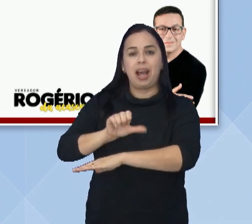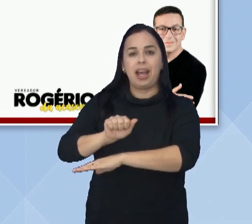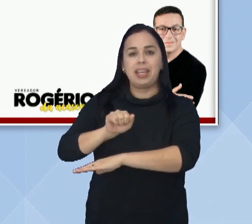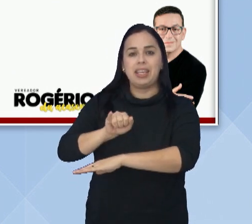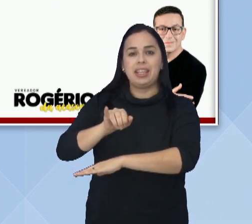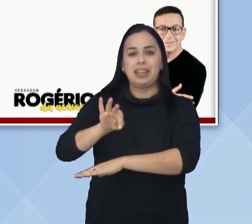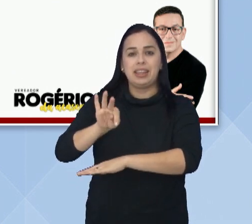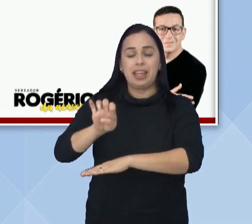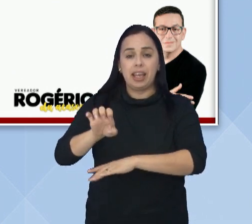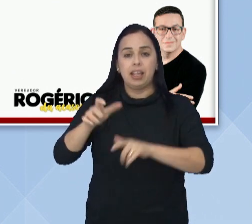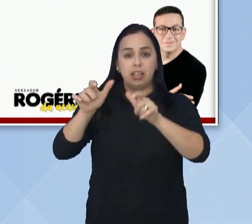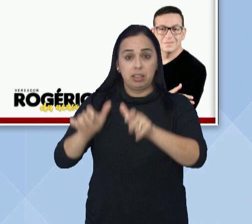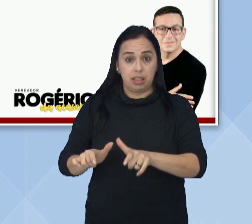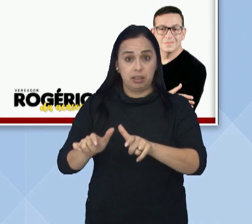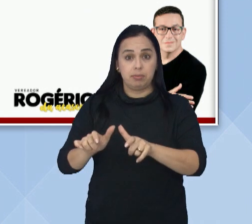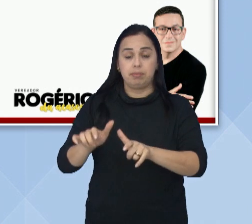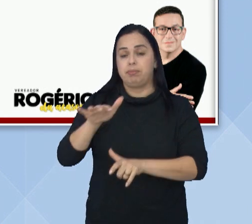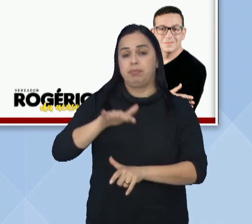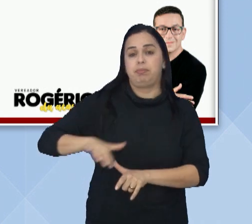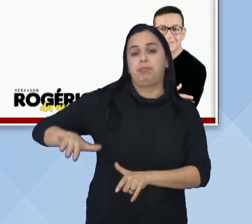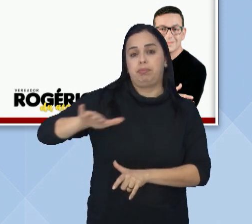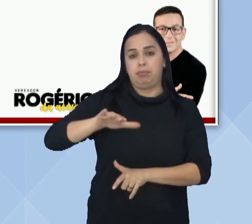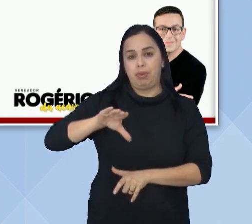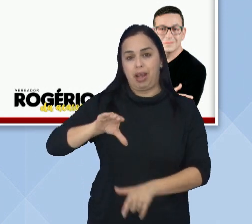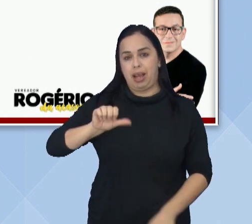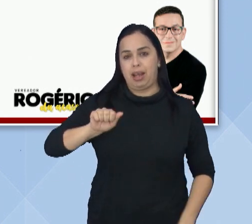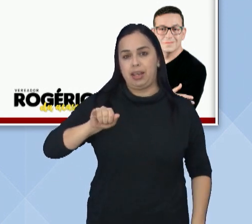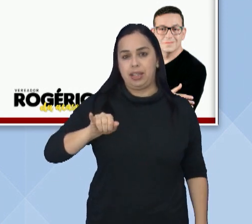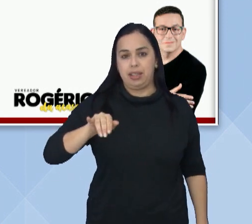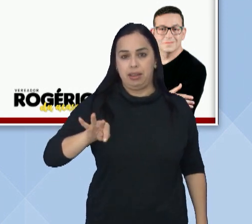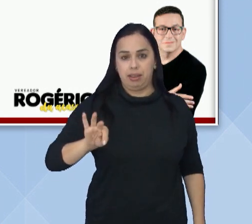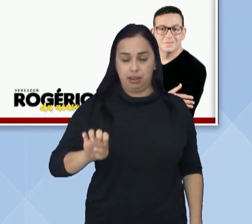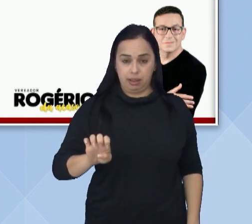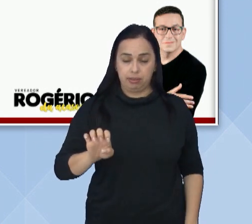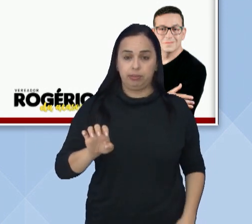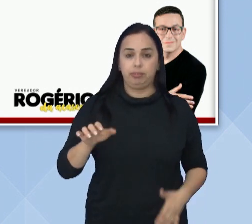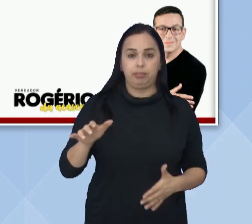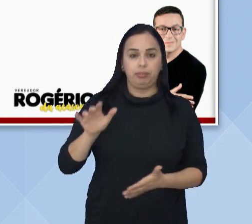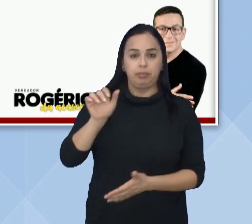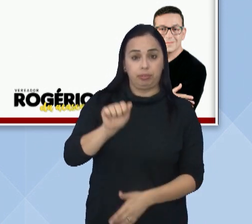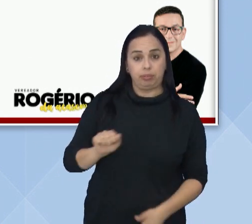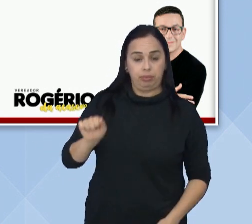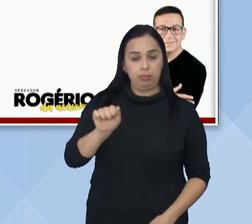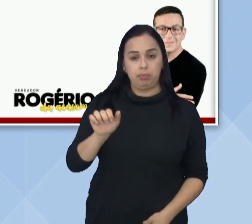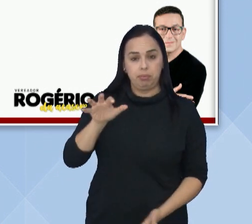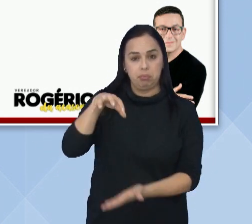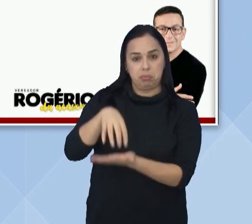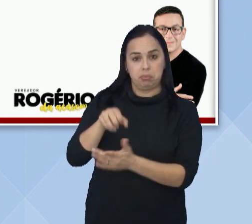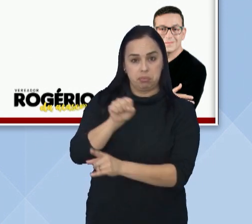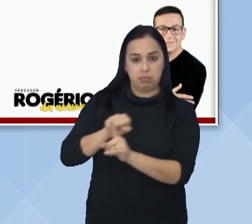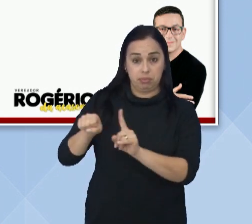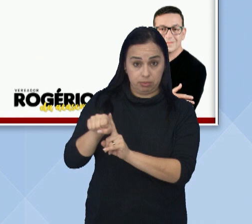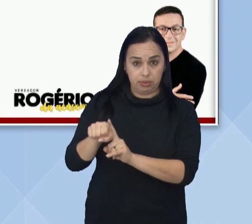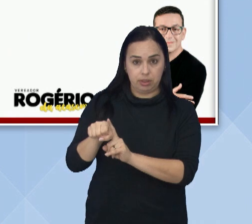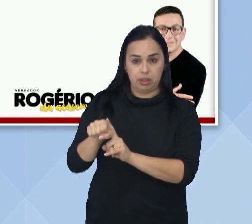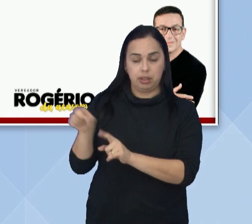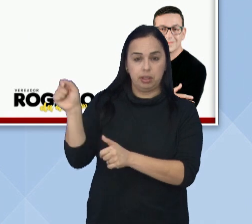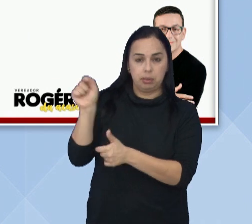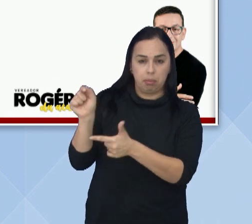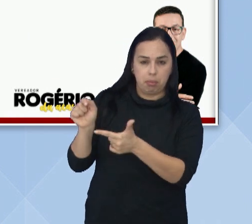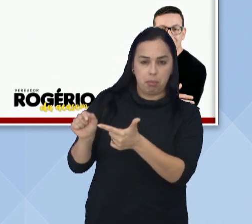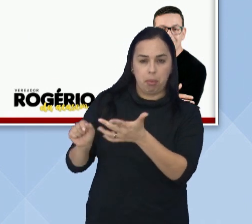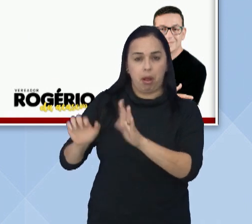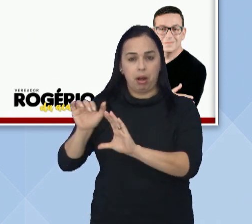120, no Altos de Caetê, nessa cidade. A entidade social, dentre suas